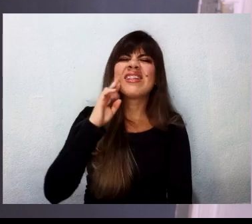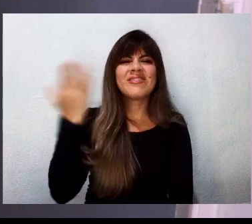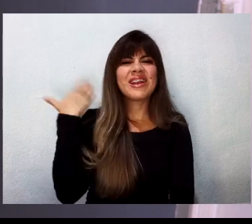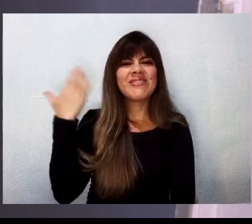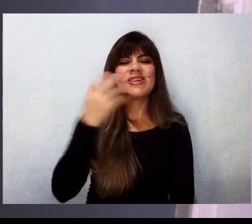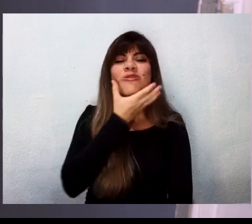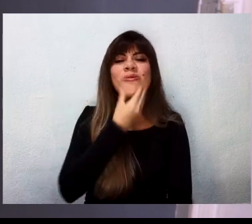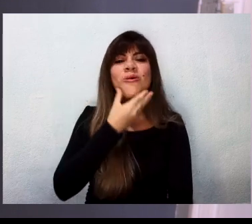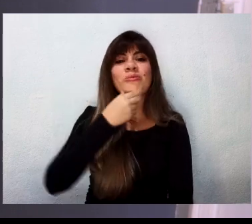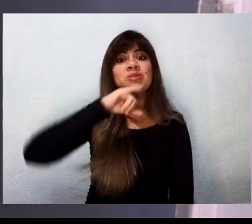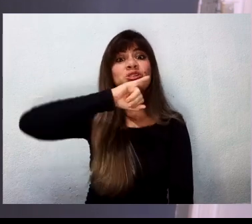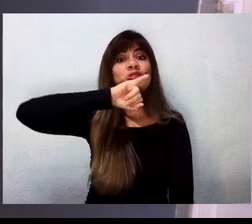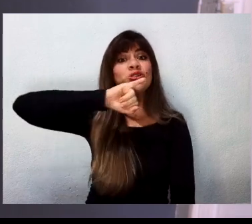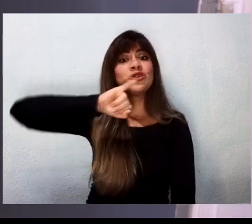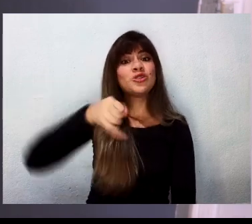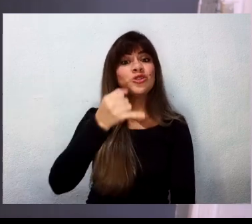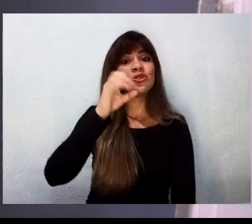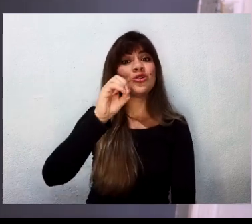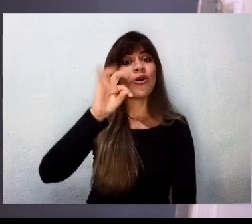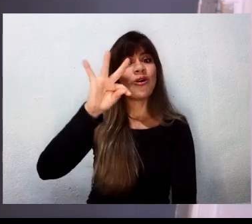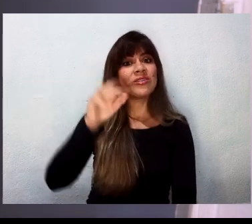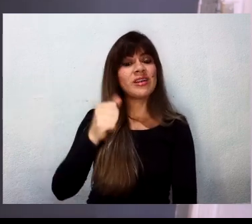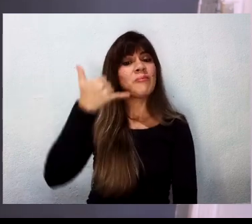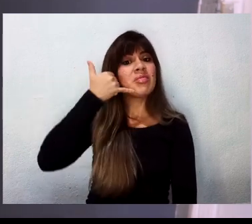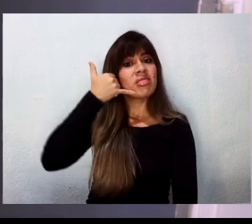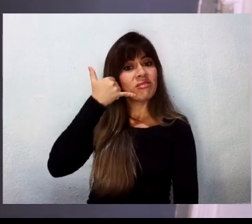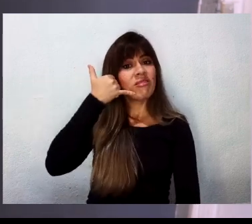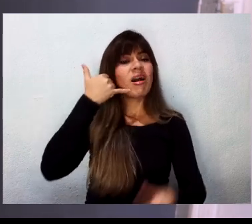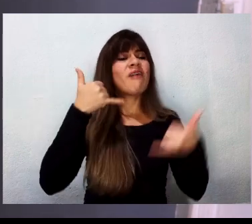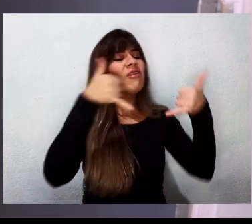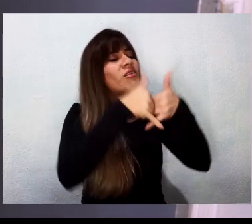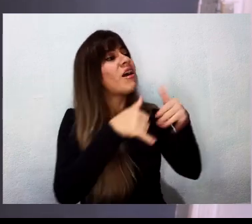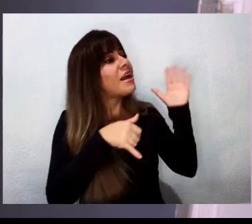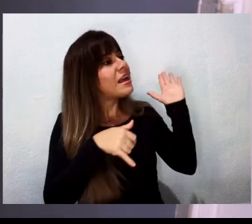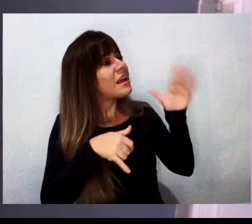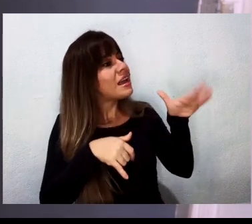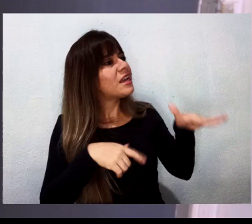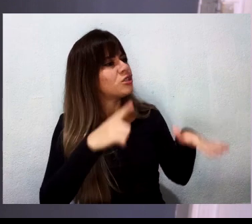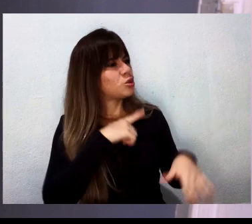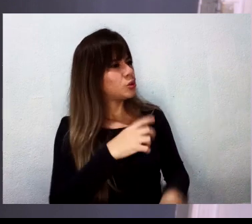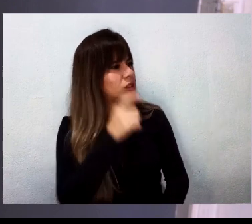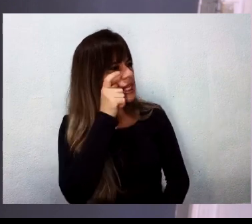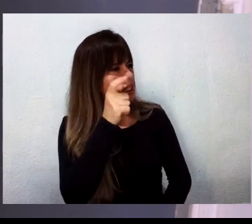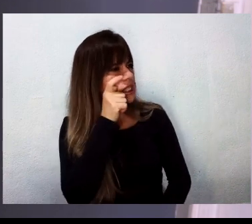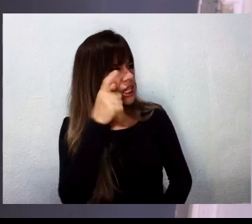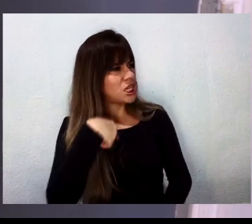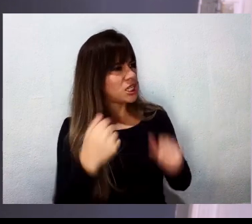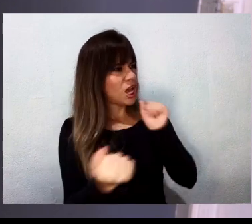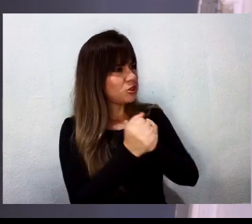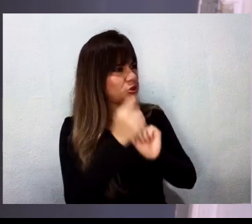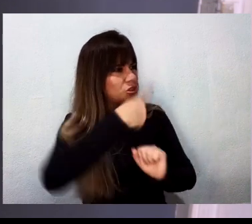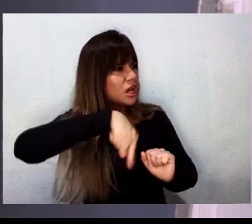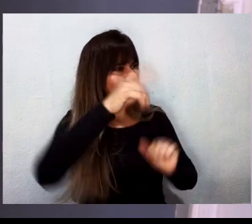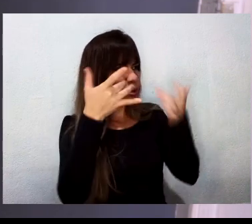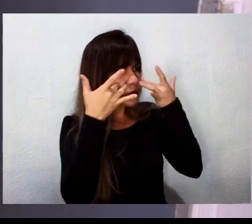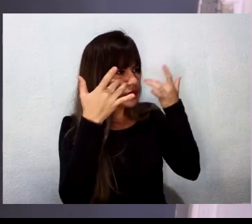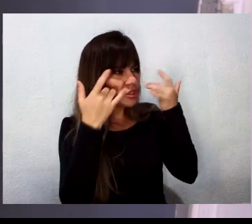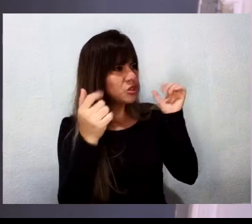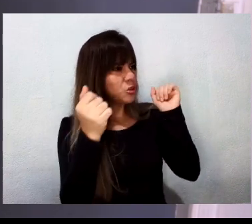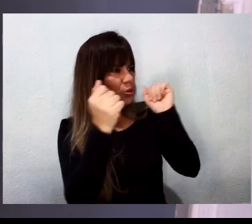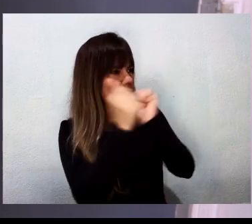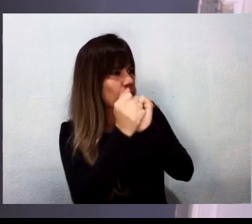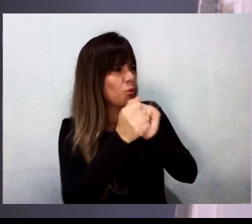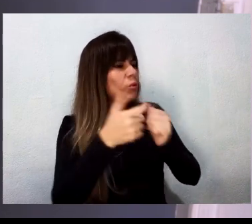dia o Jota me ligou. Alessandra Eugênio. Aí ele, oi Ale, tu tem interesse em ajudar a gente